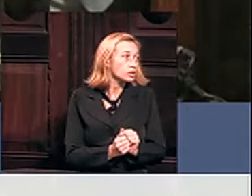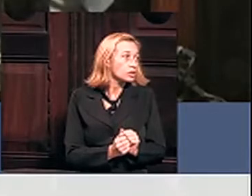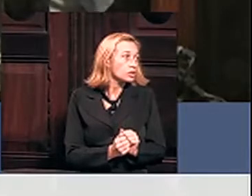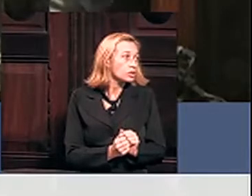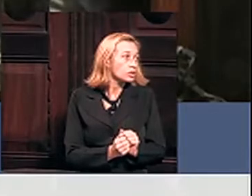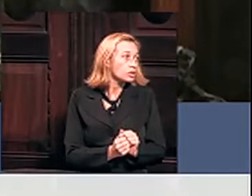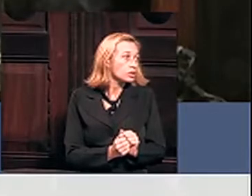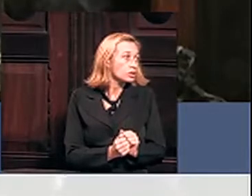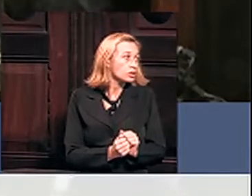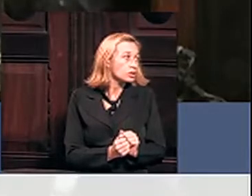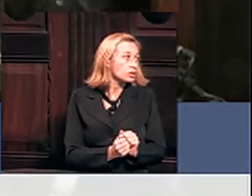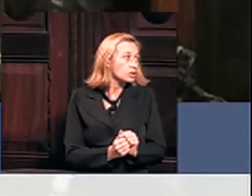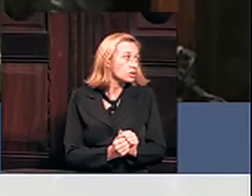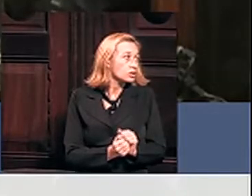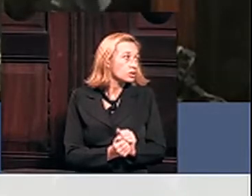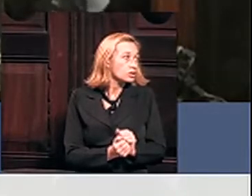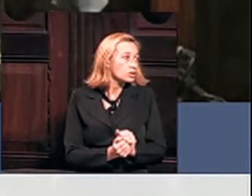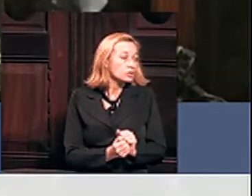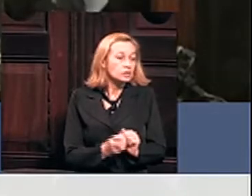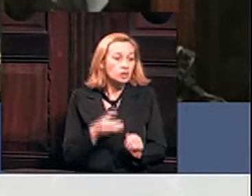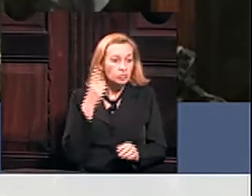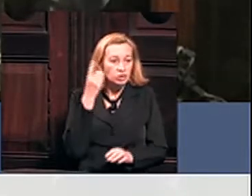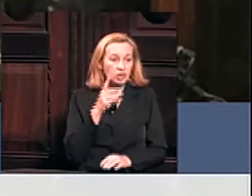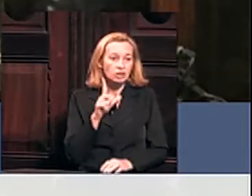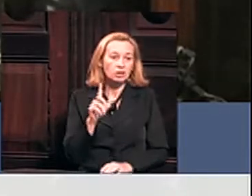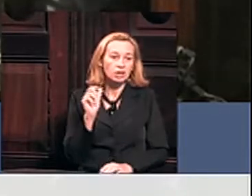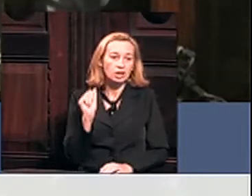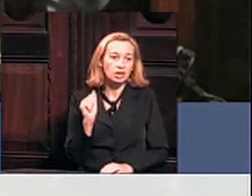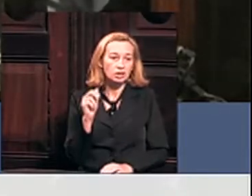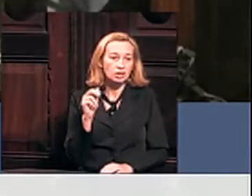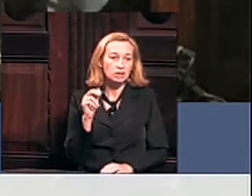trabalhos à ordem. Cadê o deputado Lazzaroni?